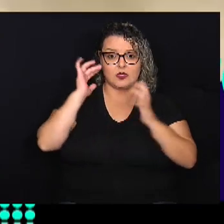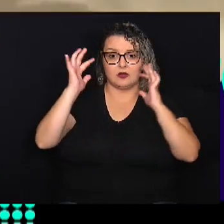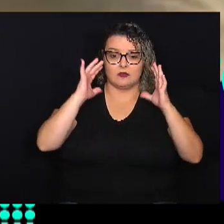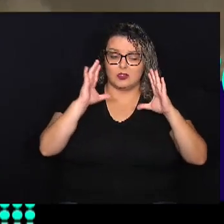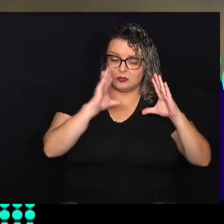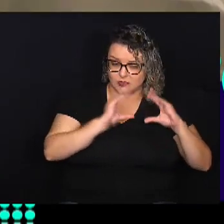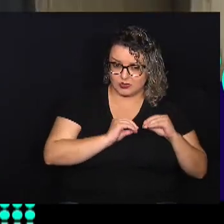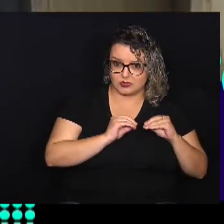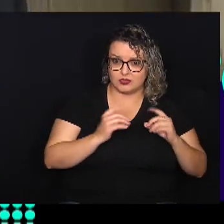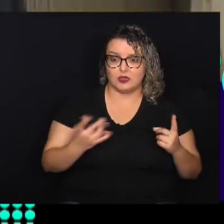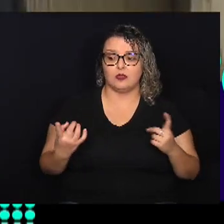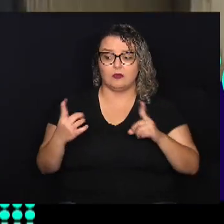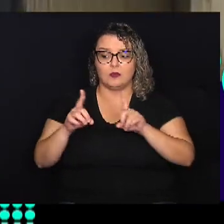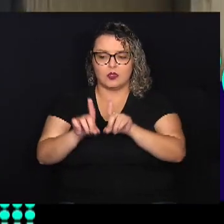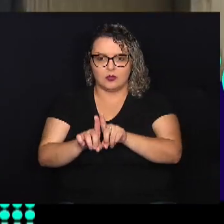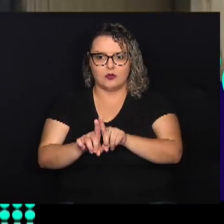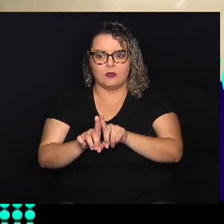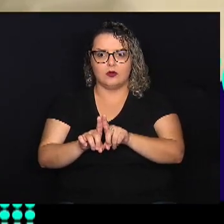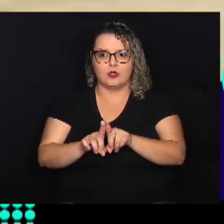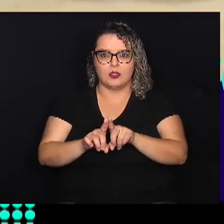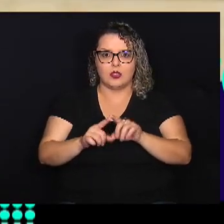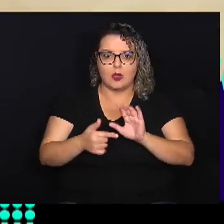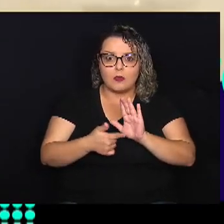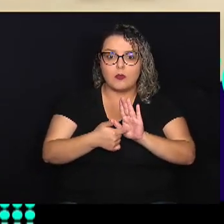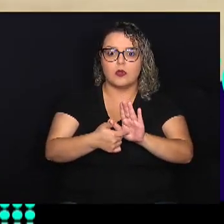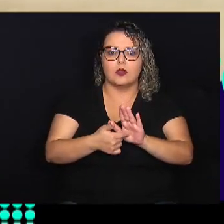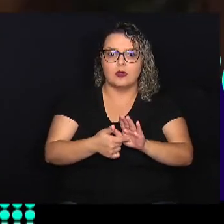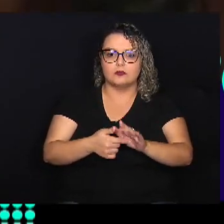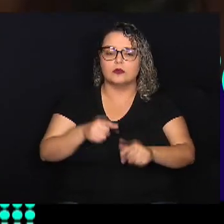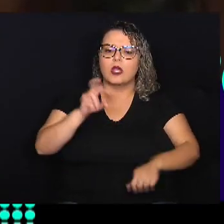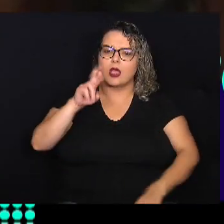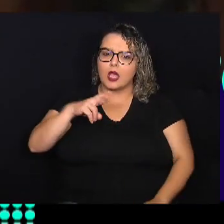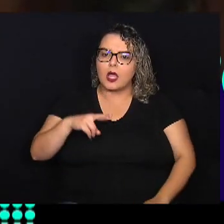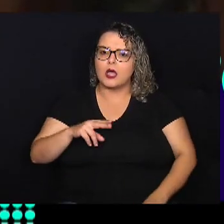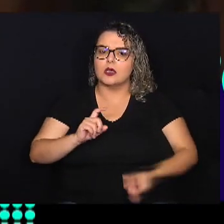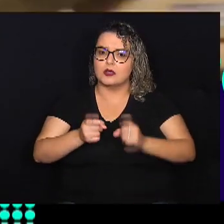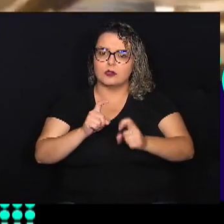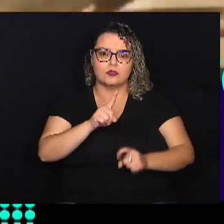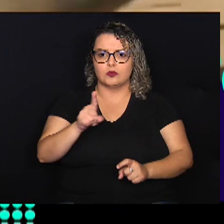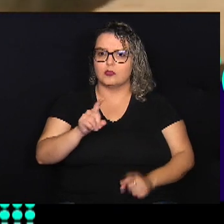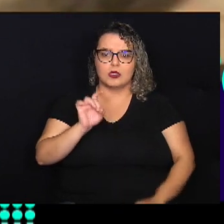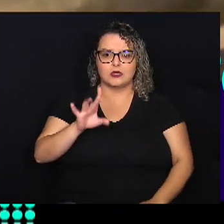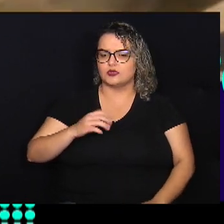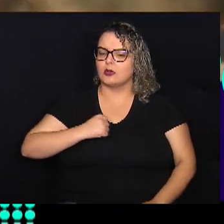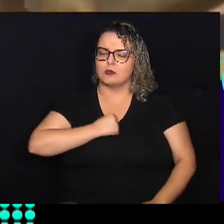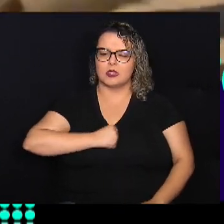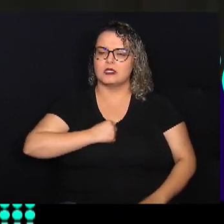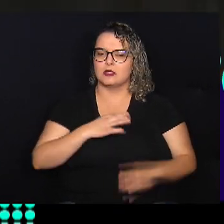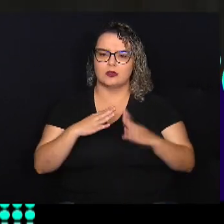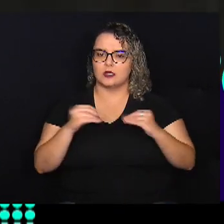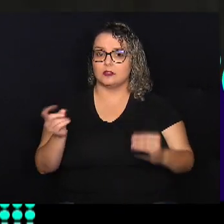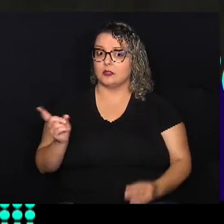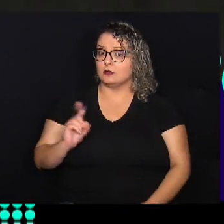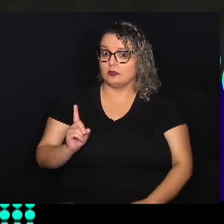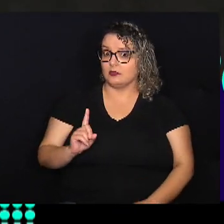reconciliação, é revelado que o motivo da reunião não é apenas para matar a saudade.